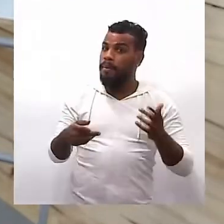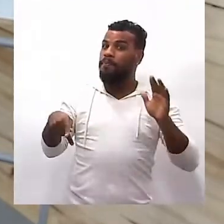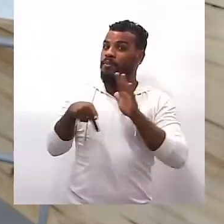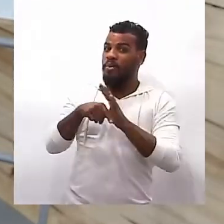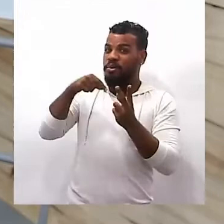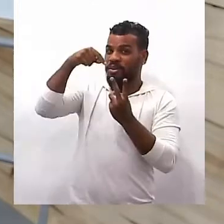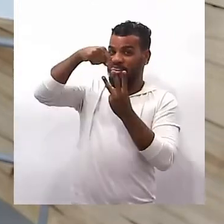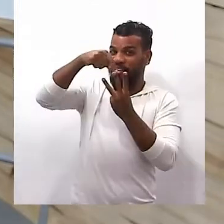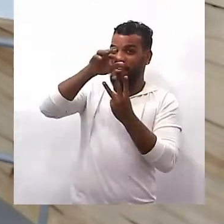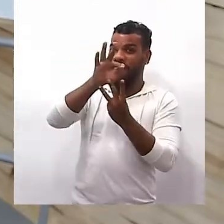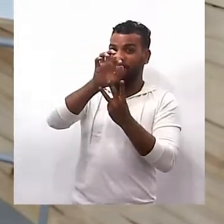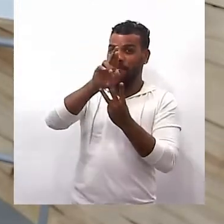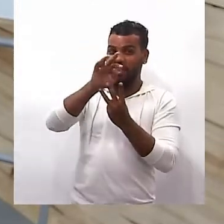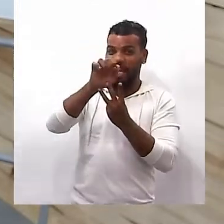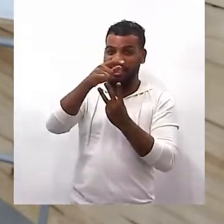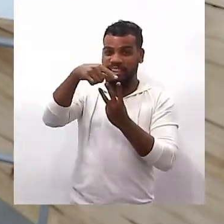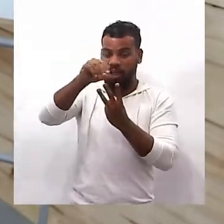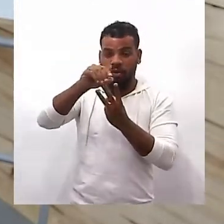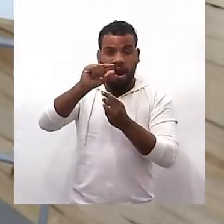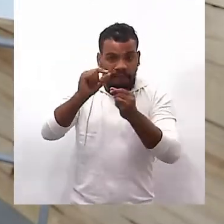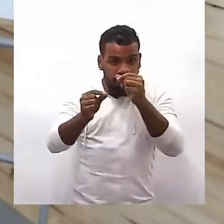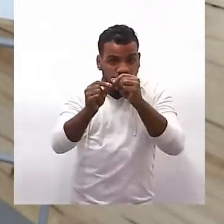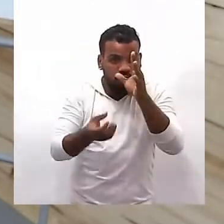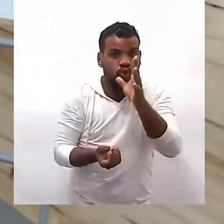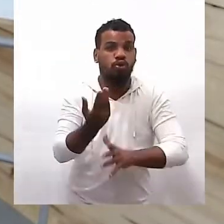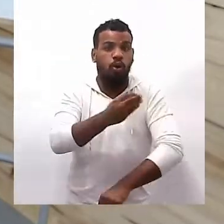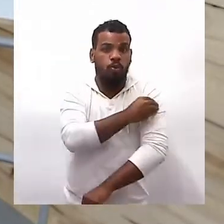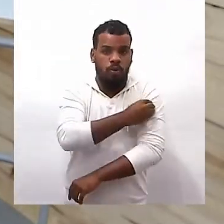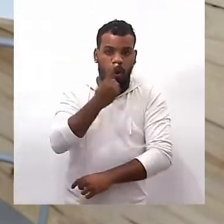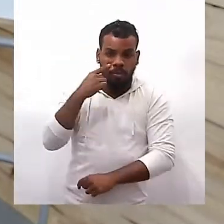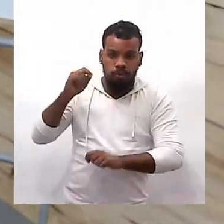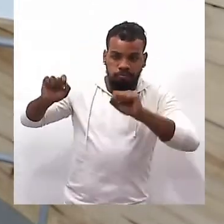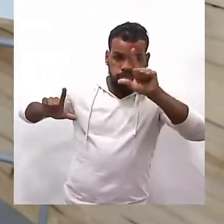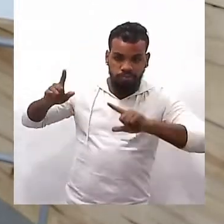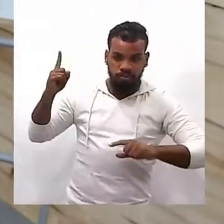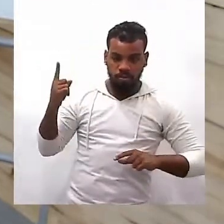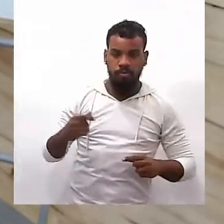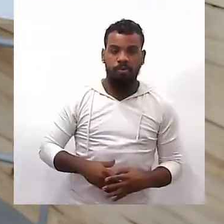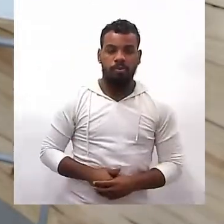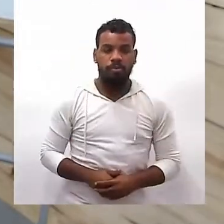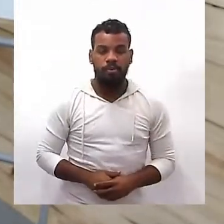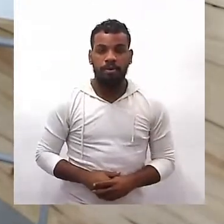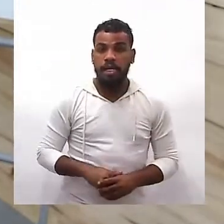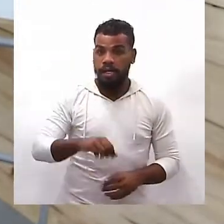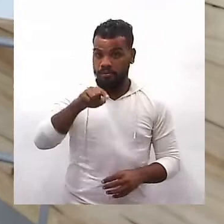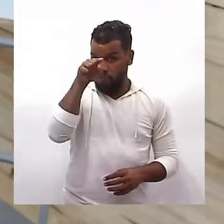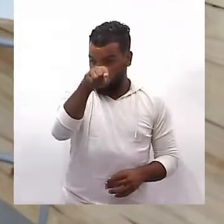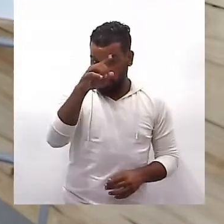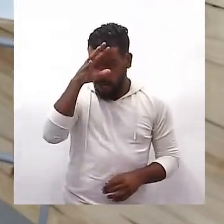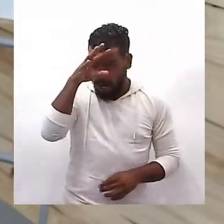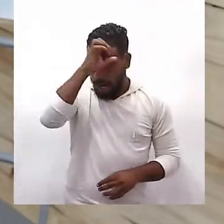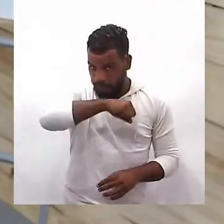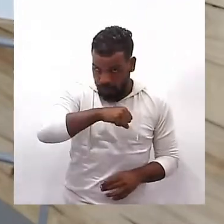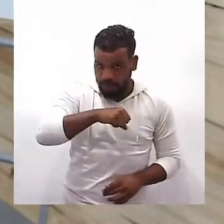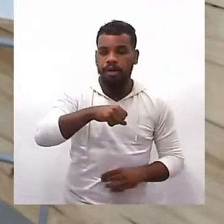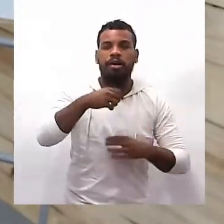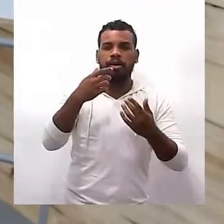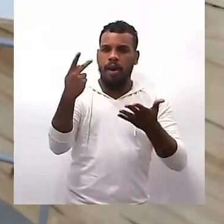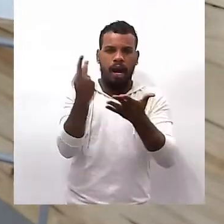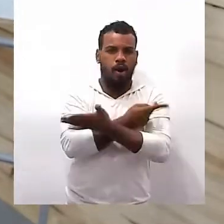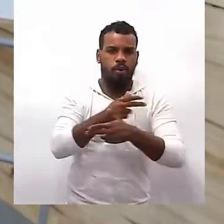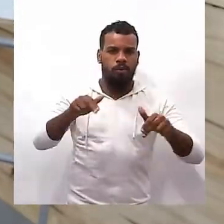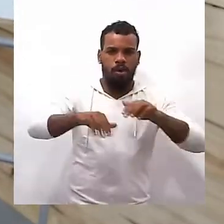que vai produzir o álcool. Aí, olha para cá pro quadro. Preste atenção nesse esquema aqui, porque assim, se vocês aprenderem esse esquema, vocês não erram mais